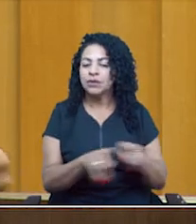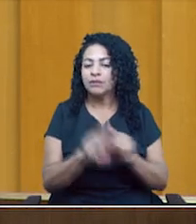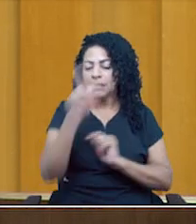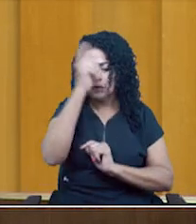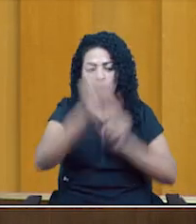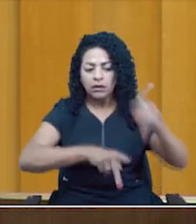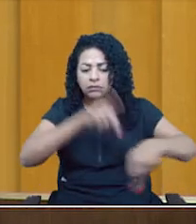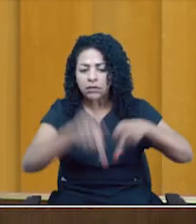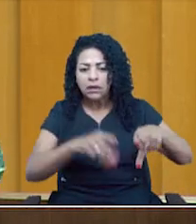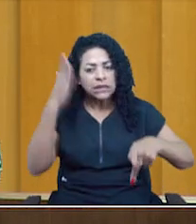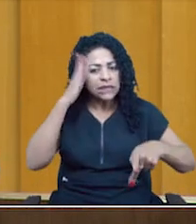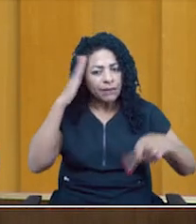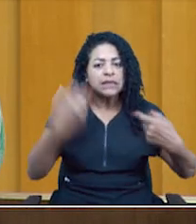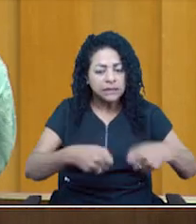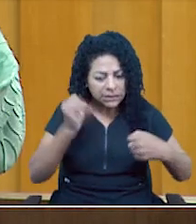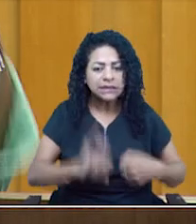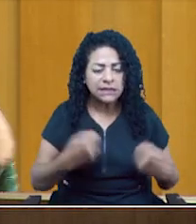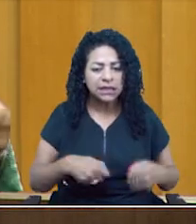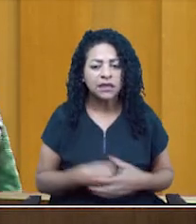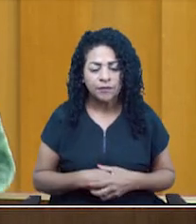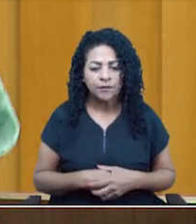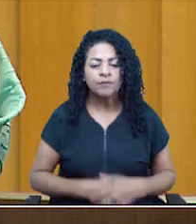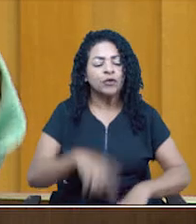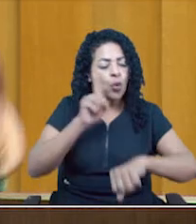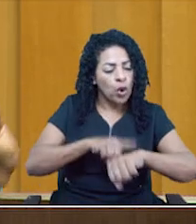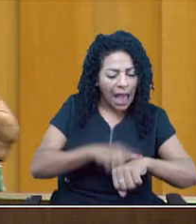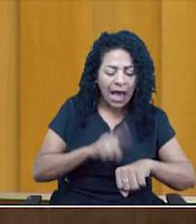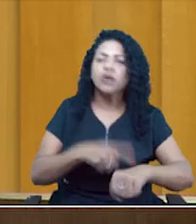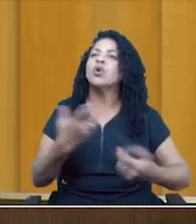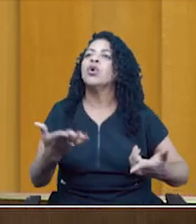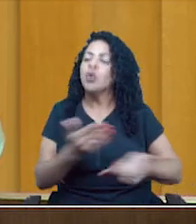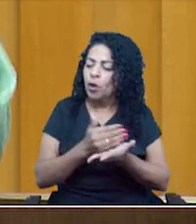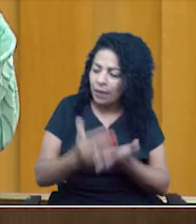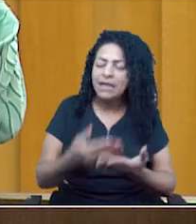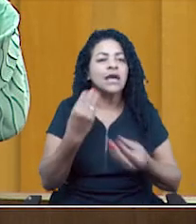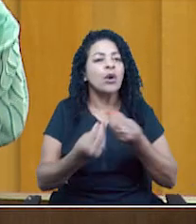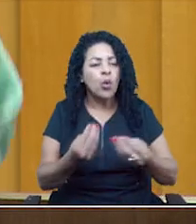saber o horário de funcionamento, como funciona, de que forma funciona,